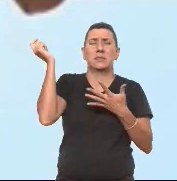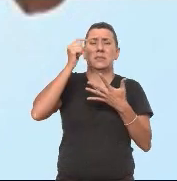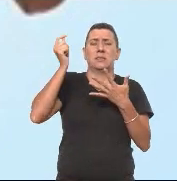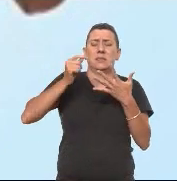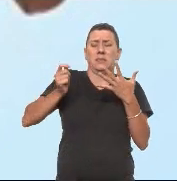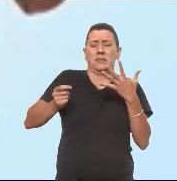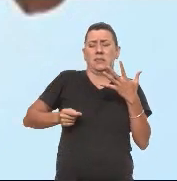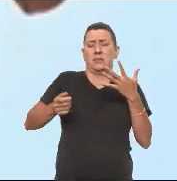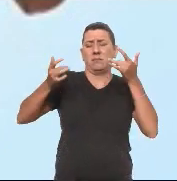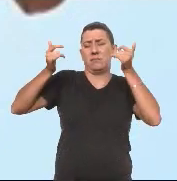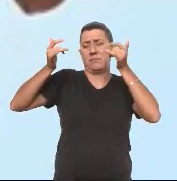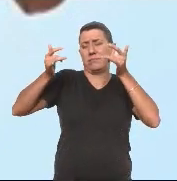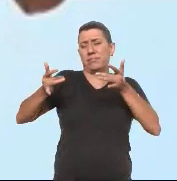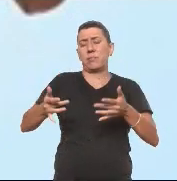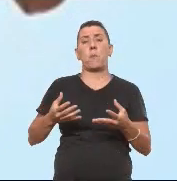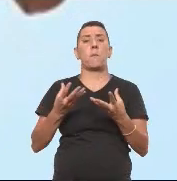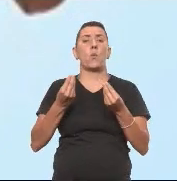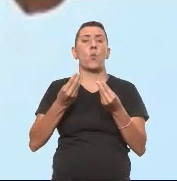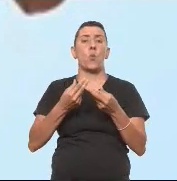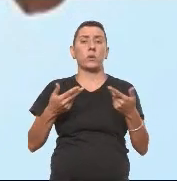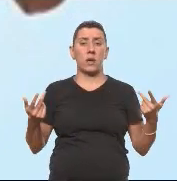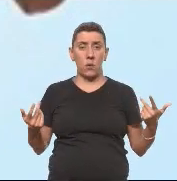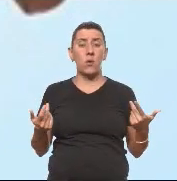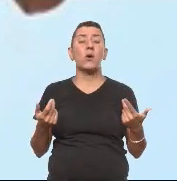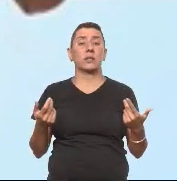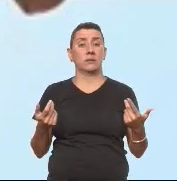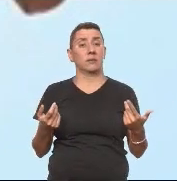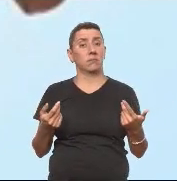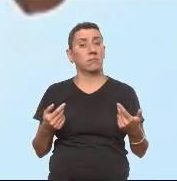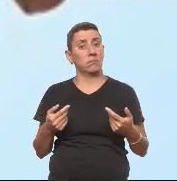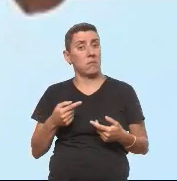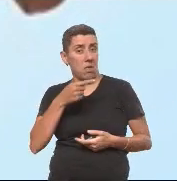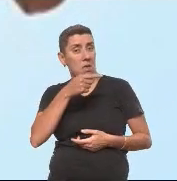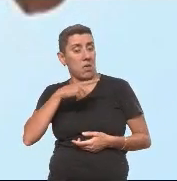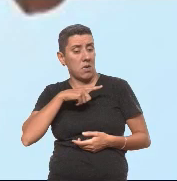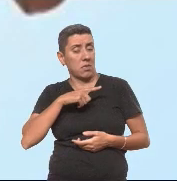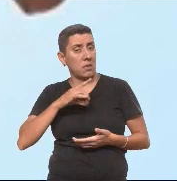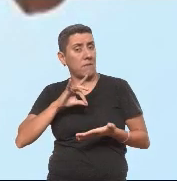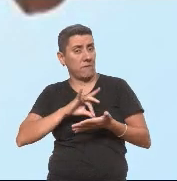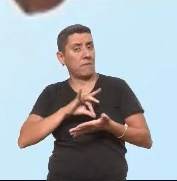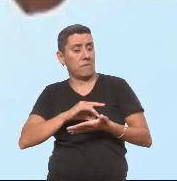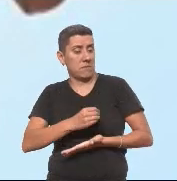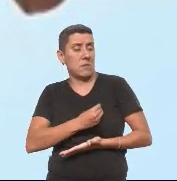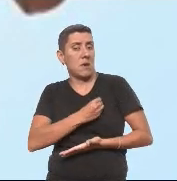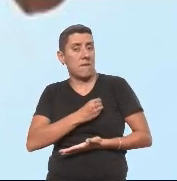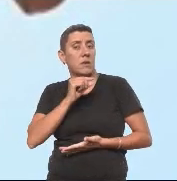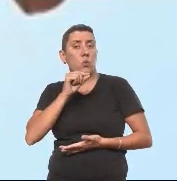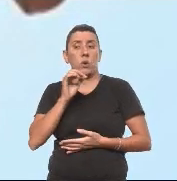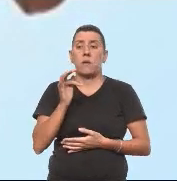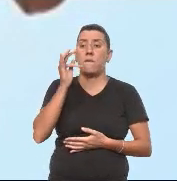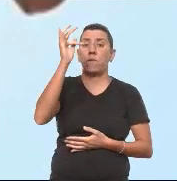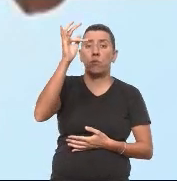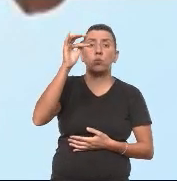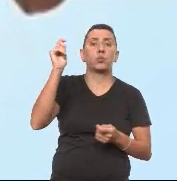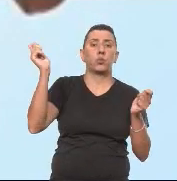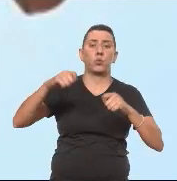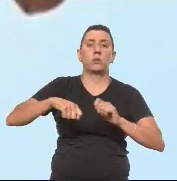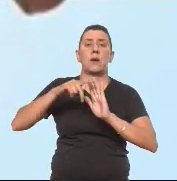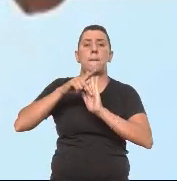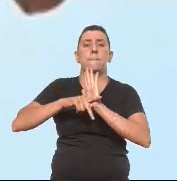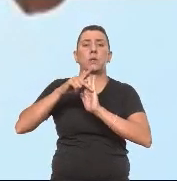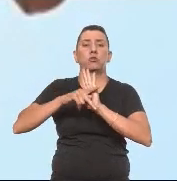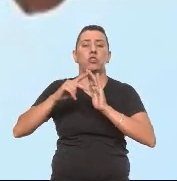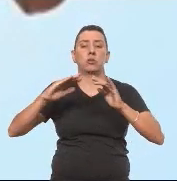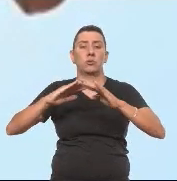conectividade em ambulância Então esse é essa é uma realidade de futuros projetos de cidades inteligentes que a gente não pode